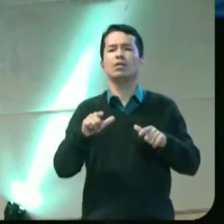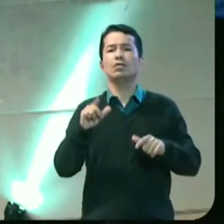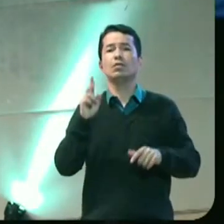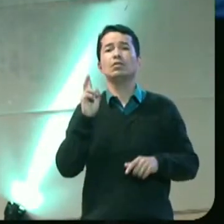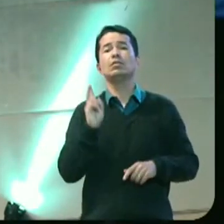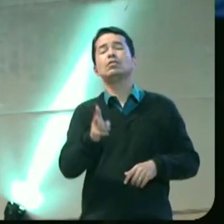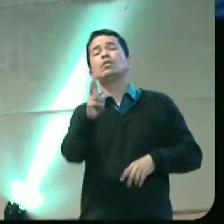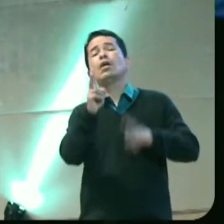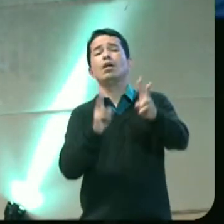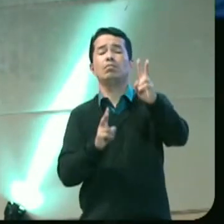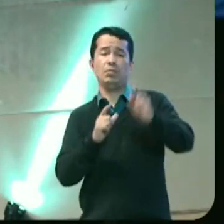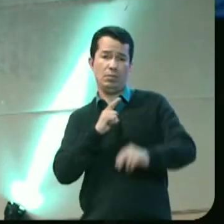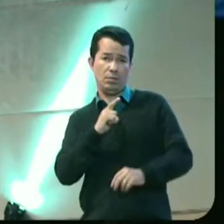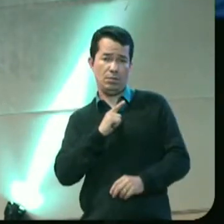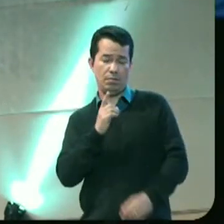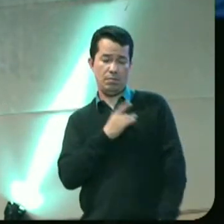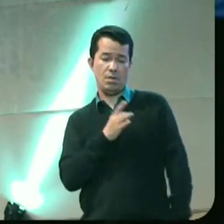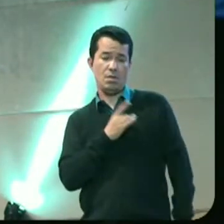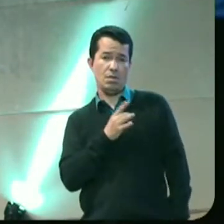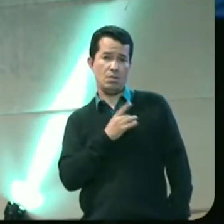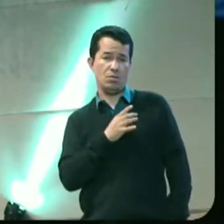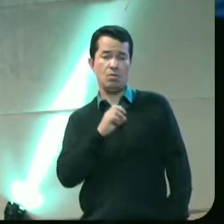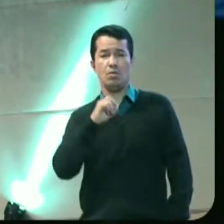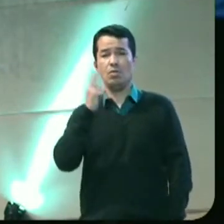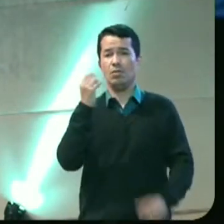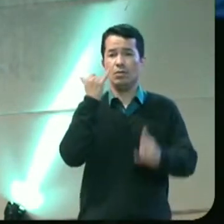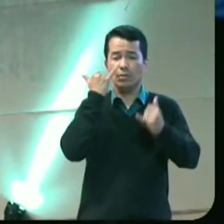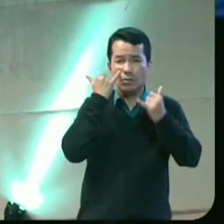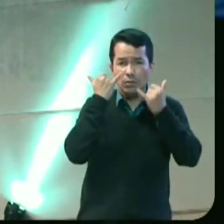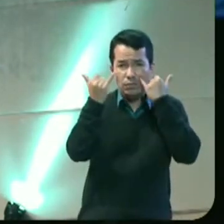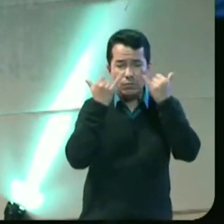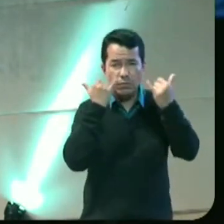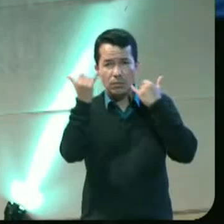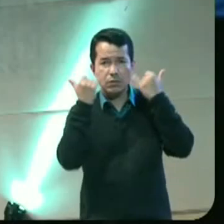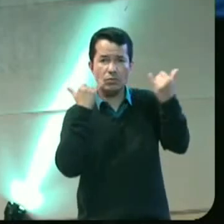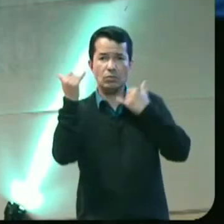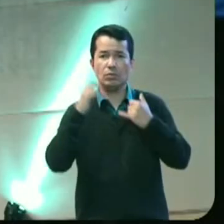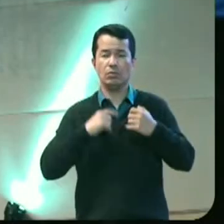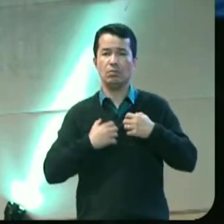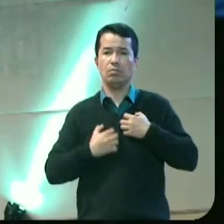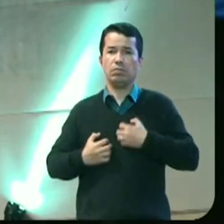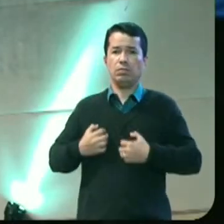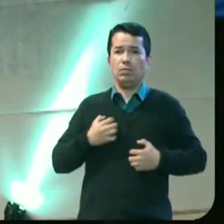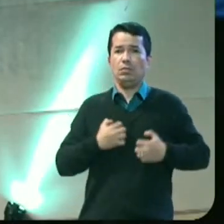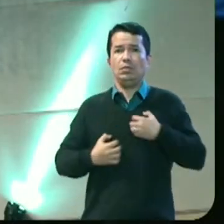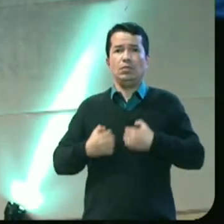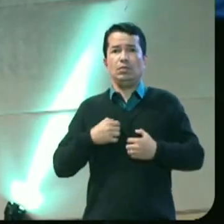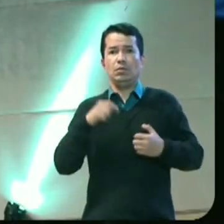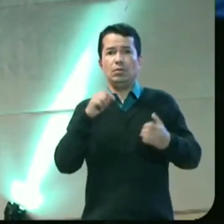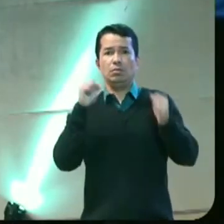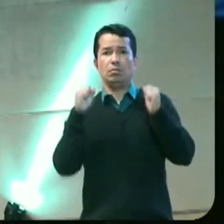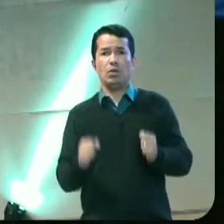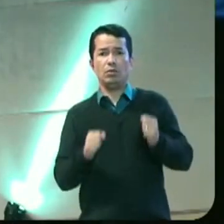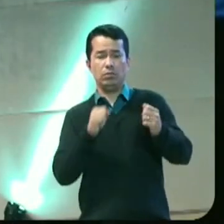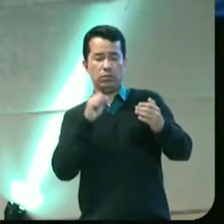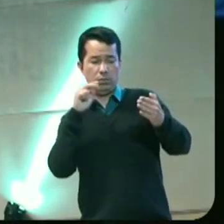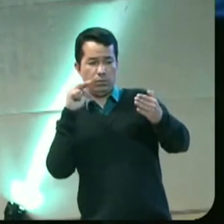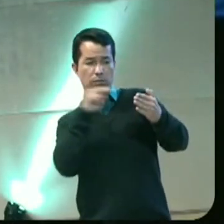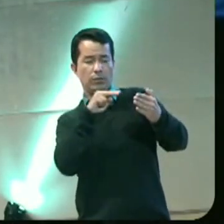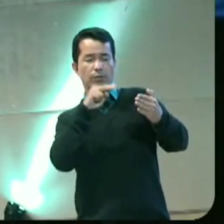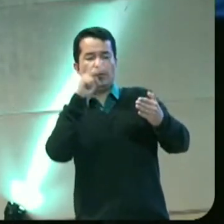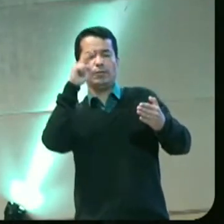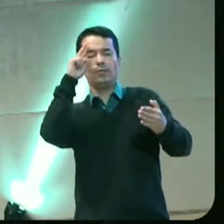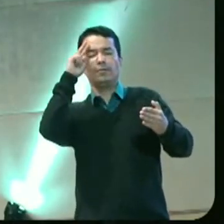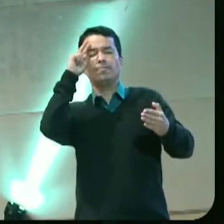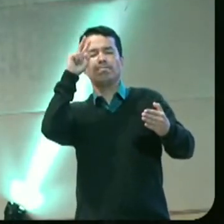medo, que as informações te trouxerem angústia, olhe para esse barquinho e se